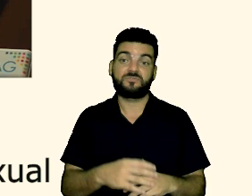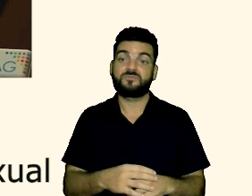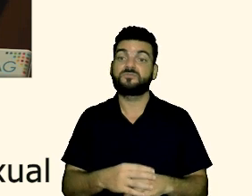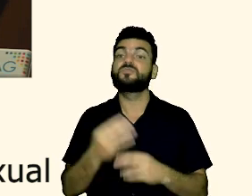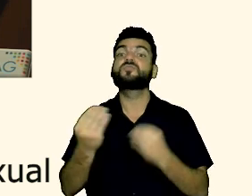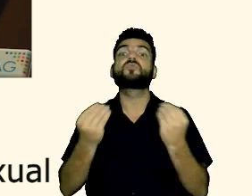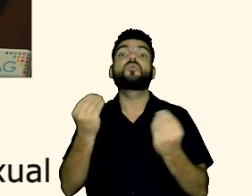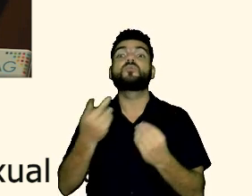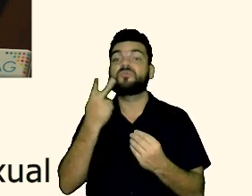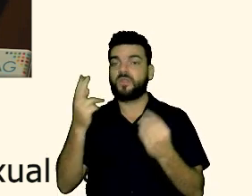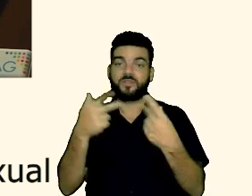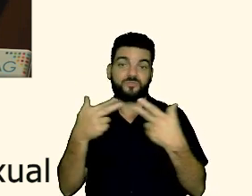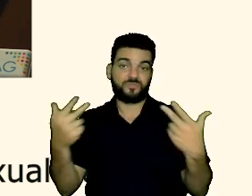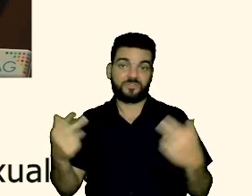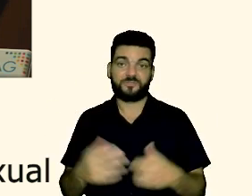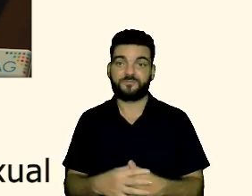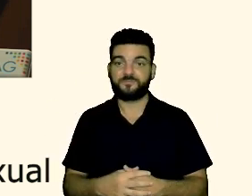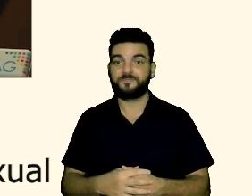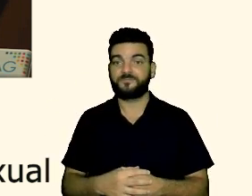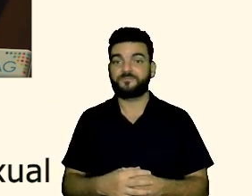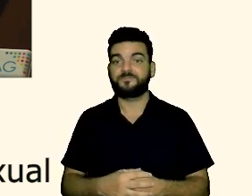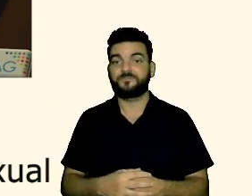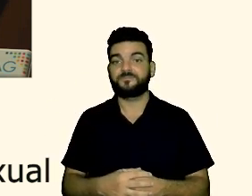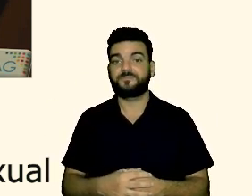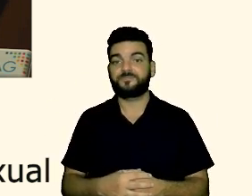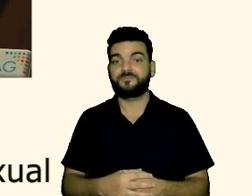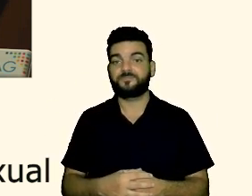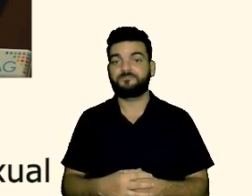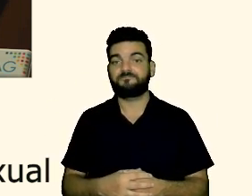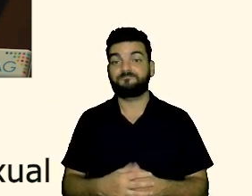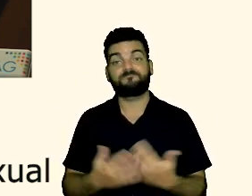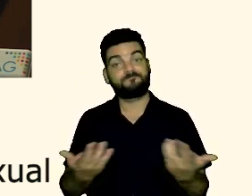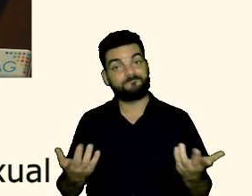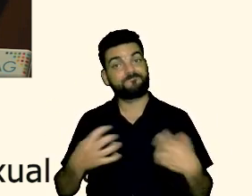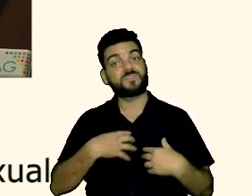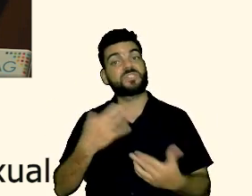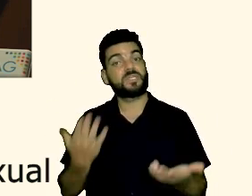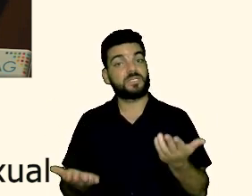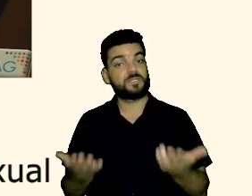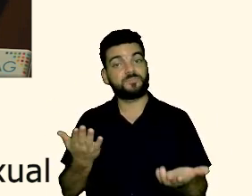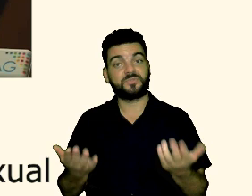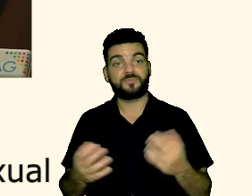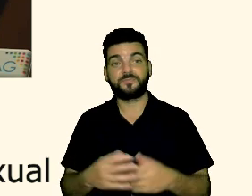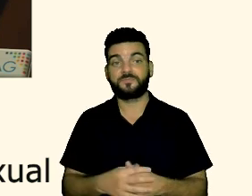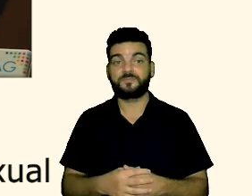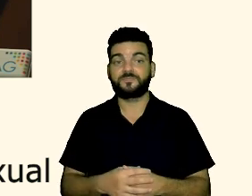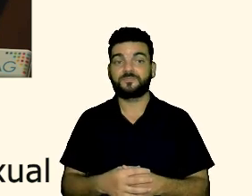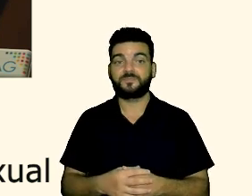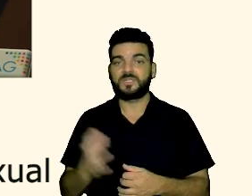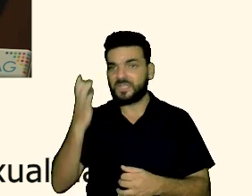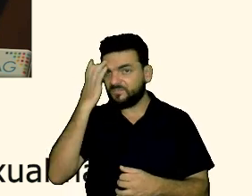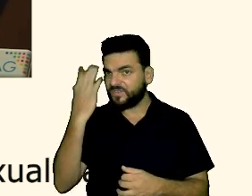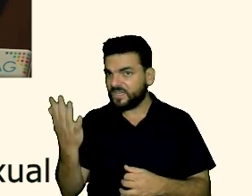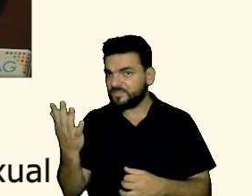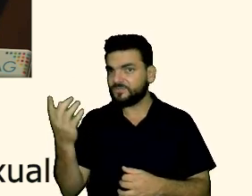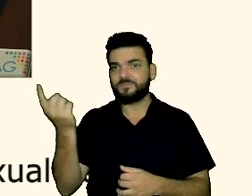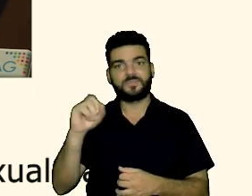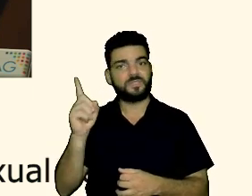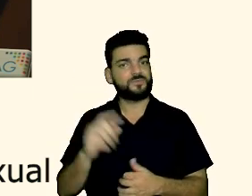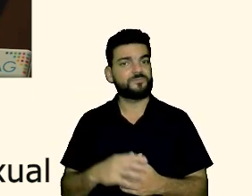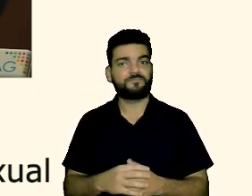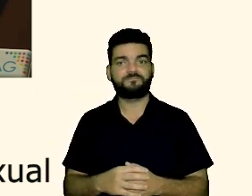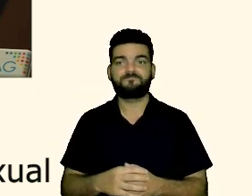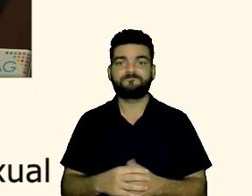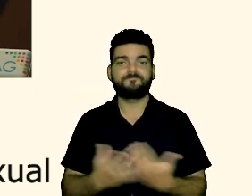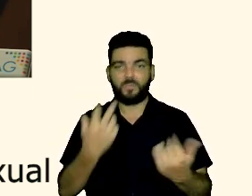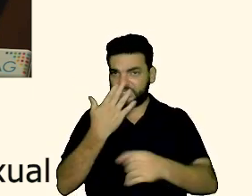esse equilíbrio. É fácil? Ele é fácil, não exige um treino específico de todos nós, não,